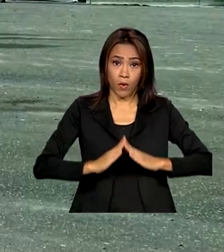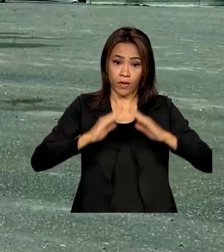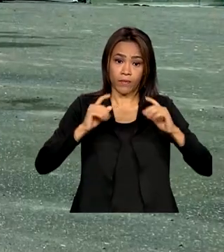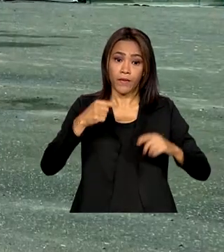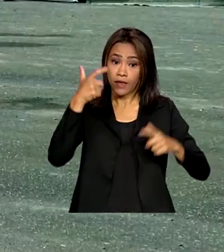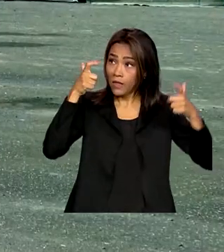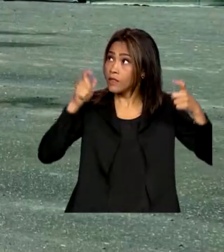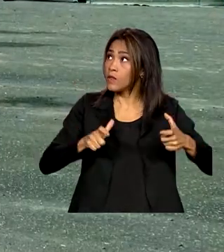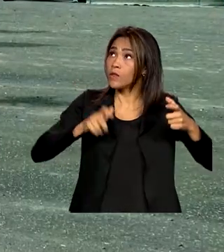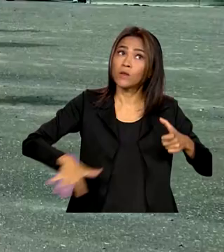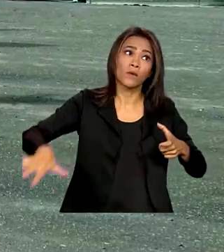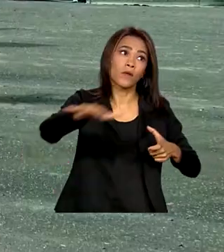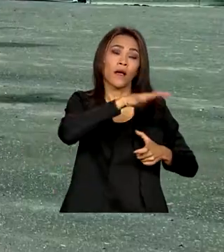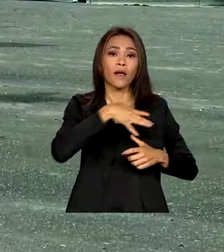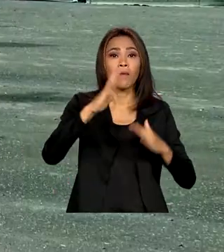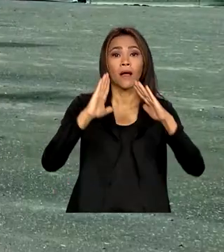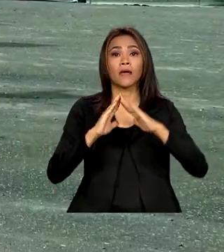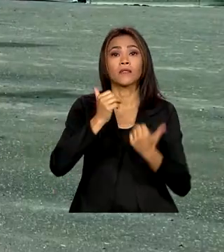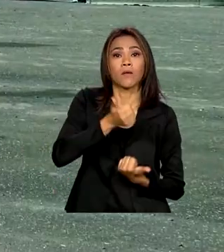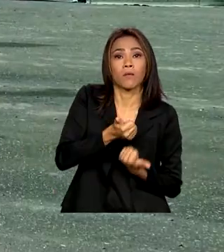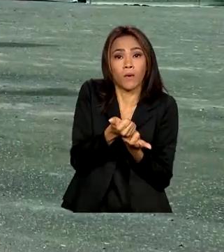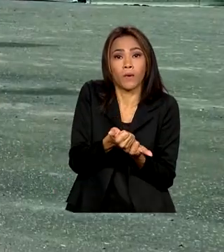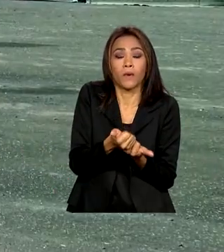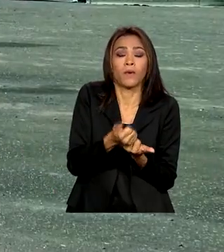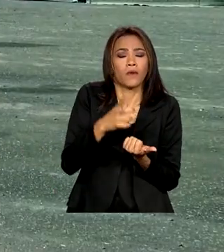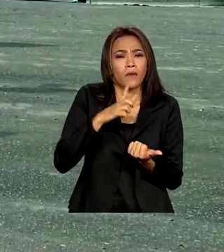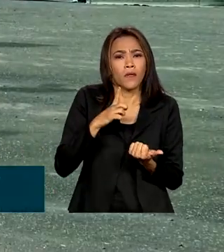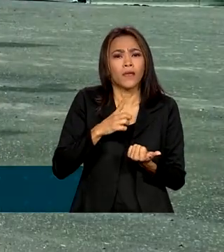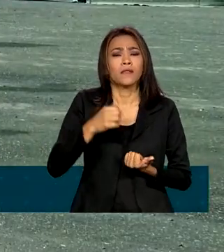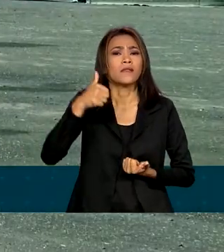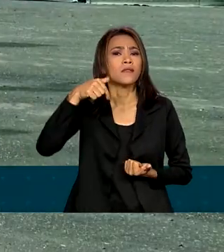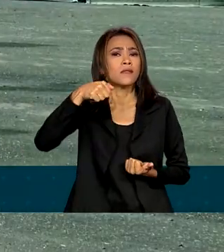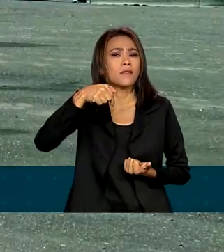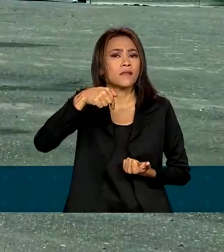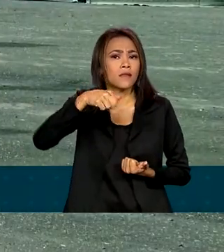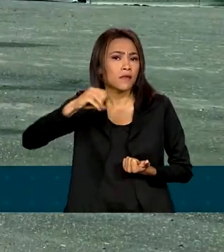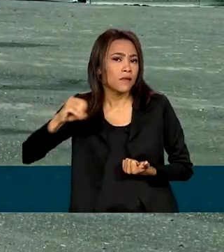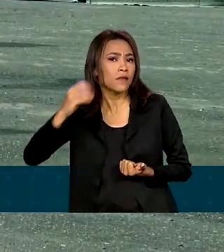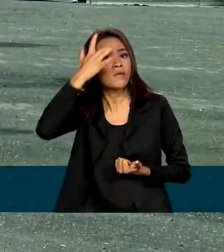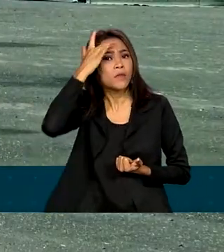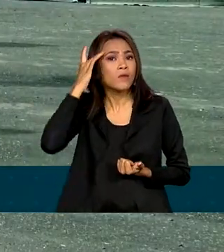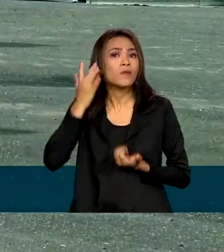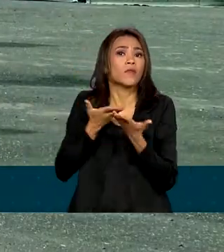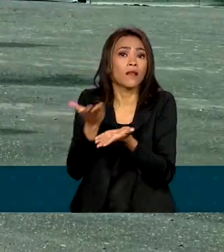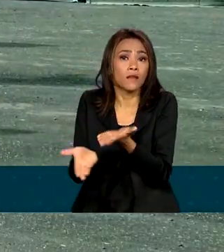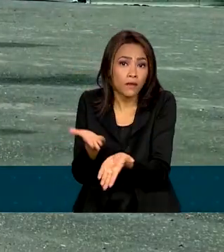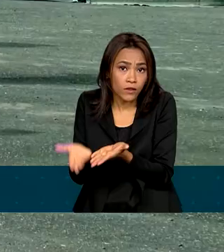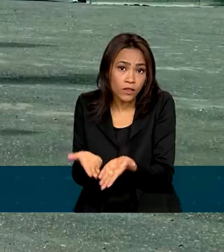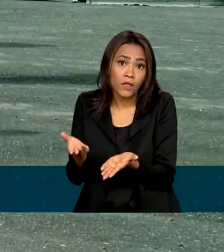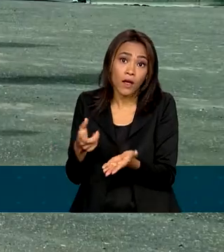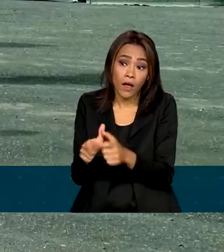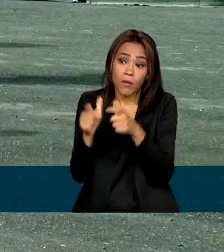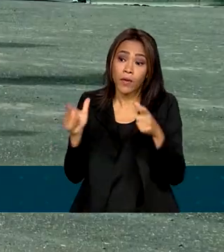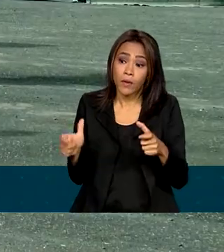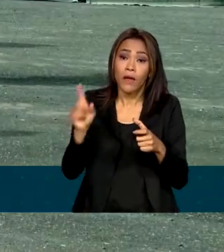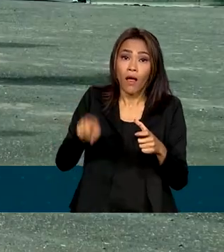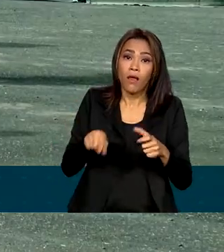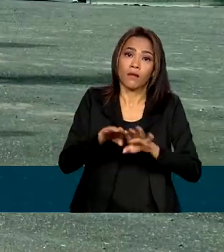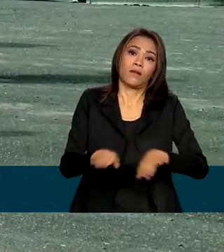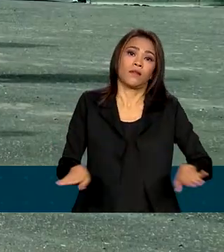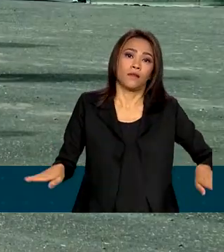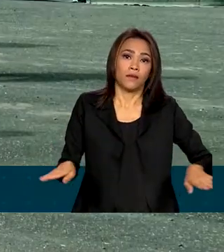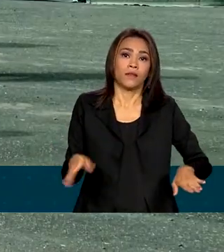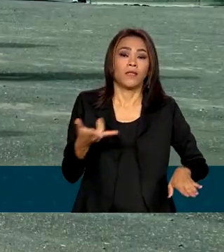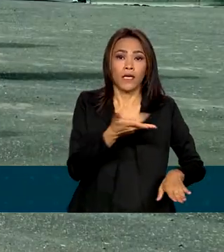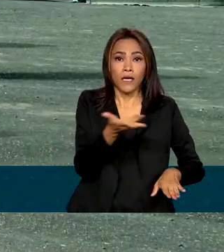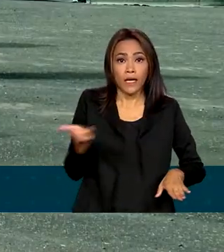Apoio à Saúde Indígena estão sendo atendidas cerca de 700 pessoas. Boa parte delas são crianças.